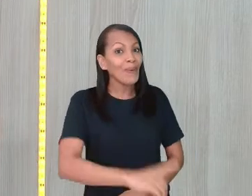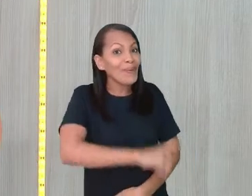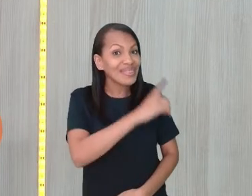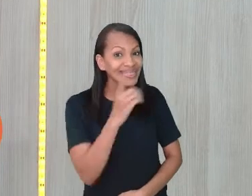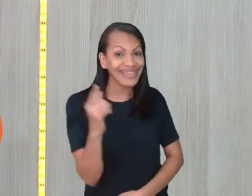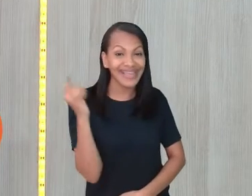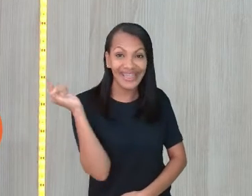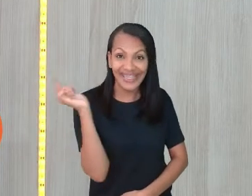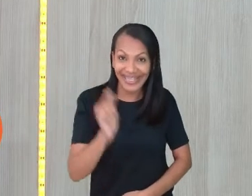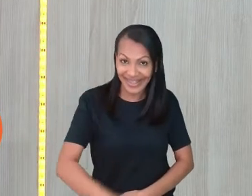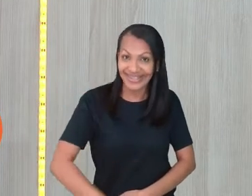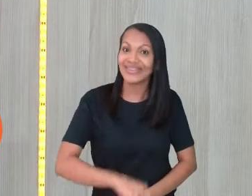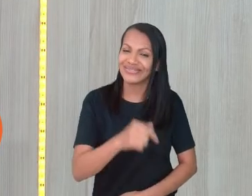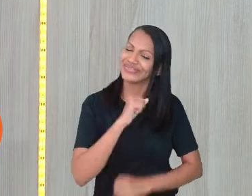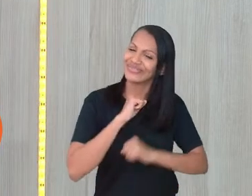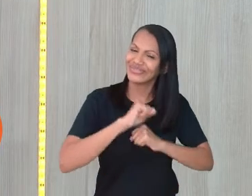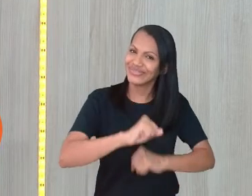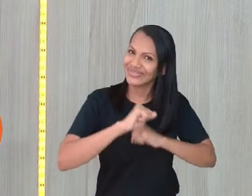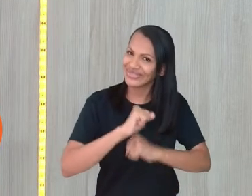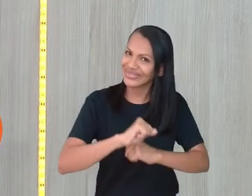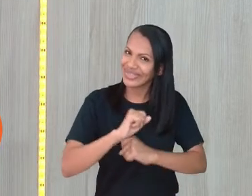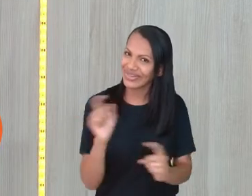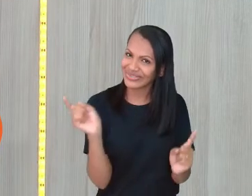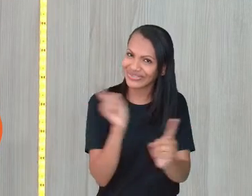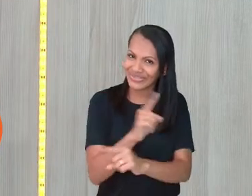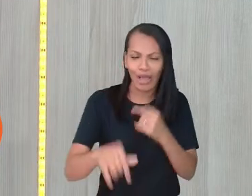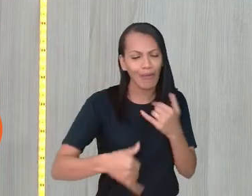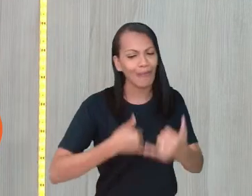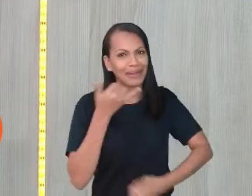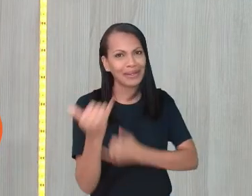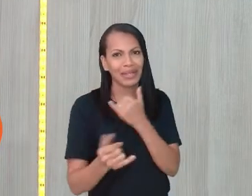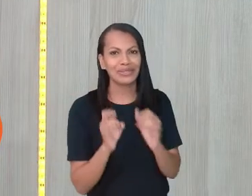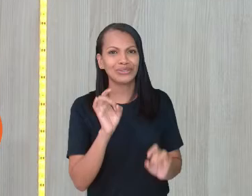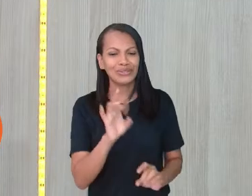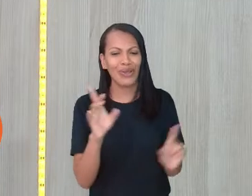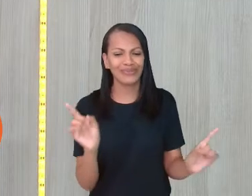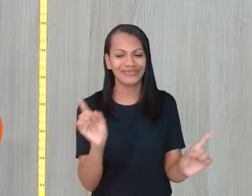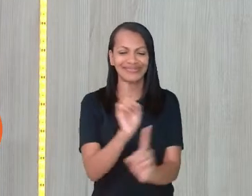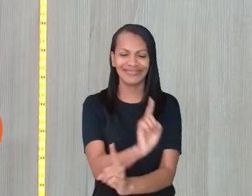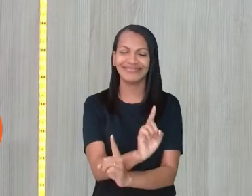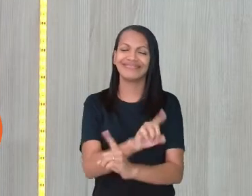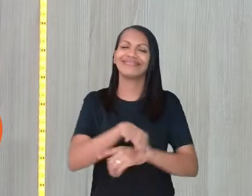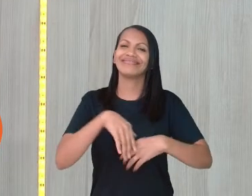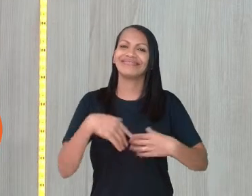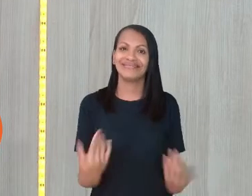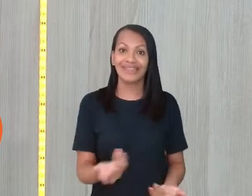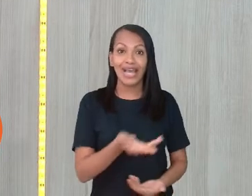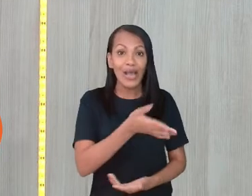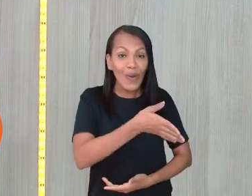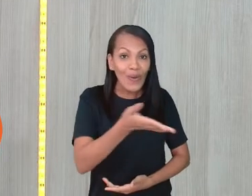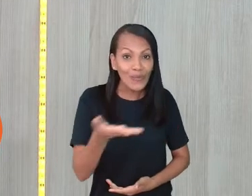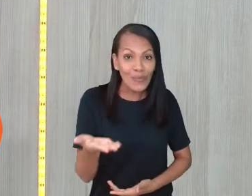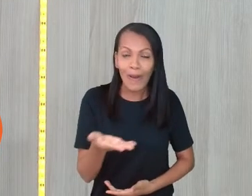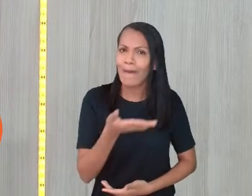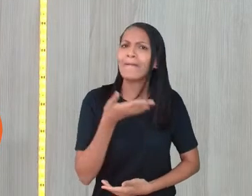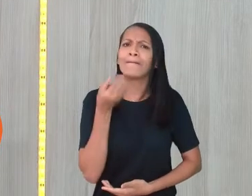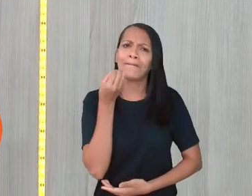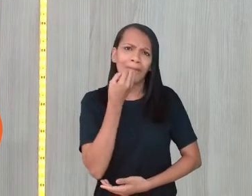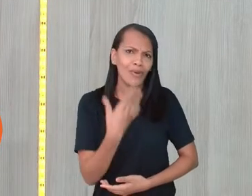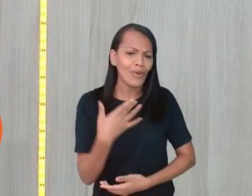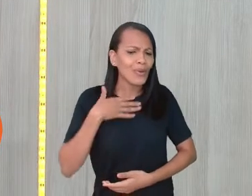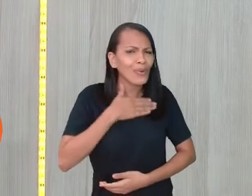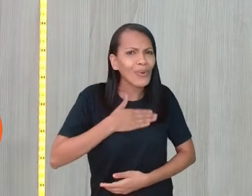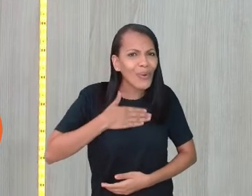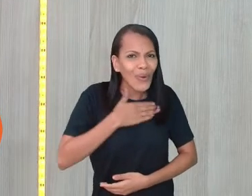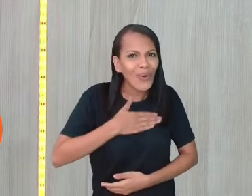uma vez. A gente saiu correndo para outro estúdio, não é brincadeira, a gente só fez trocar de lugar. Pessoal, é muito massa, eu sempre